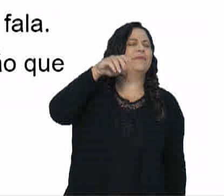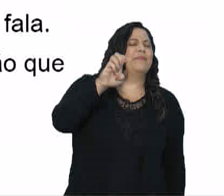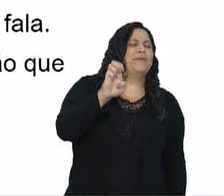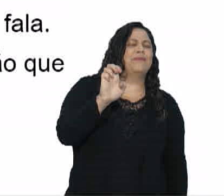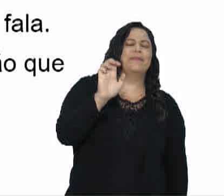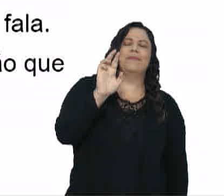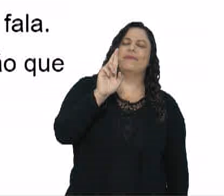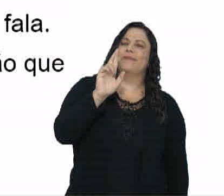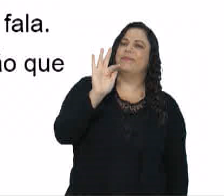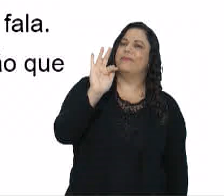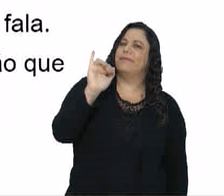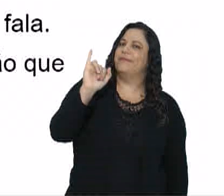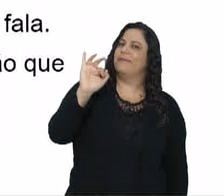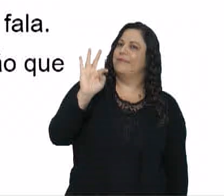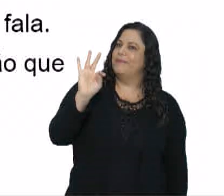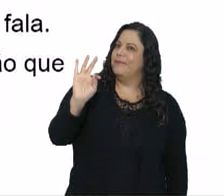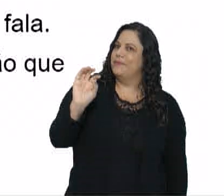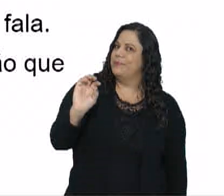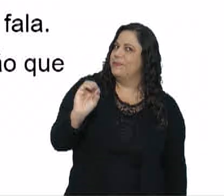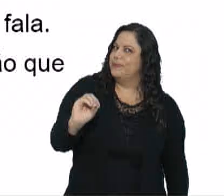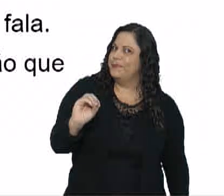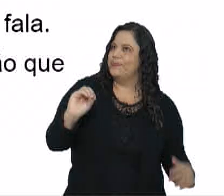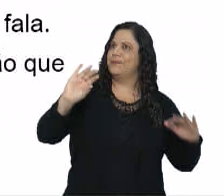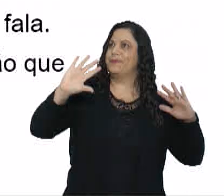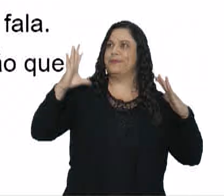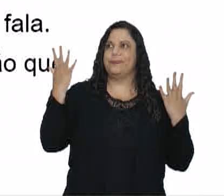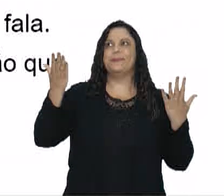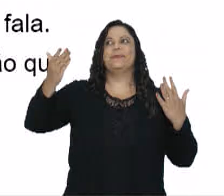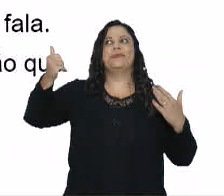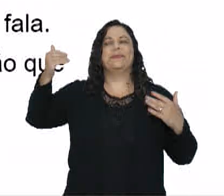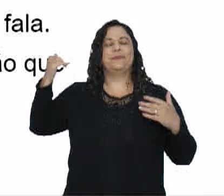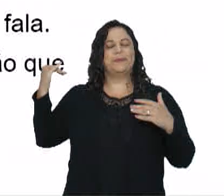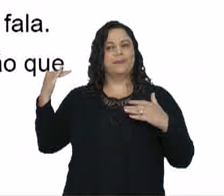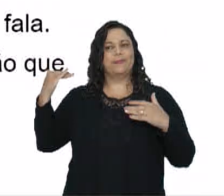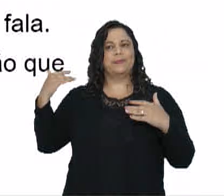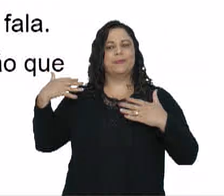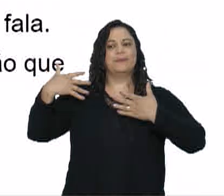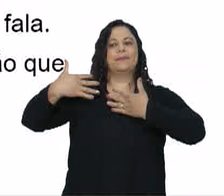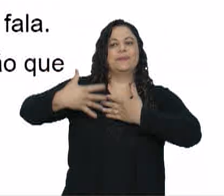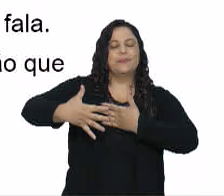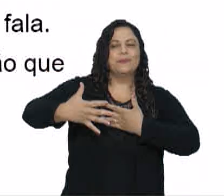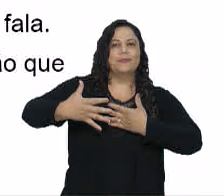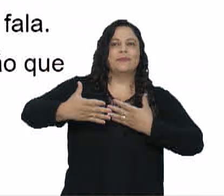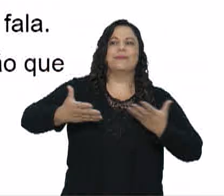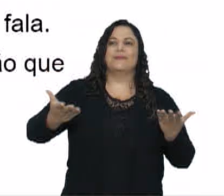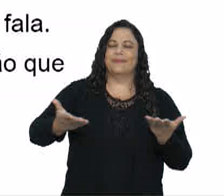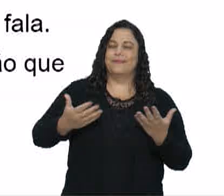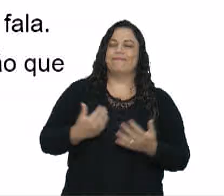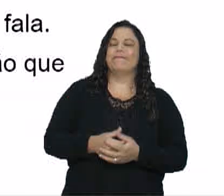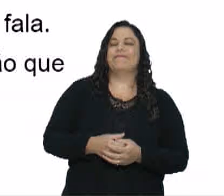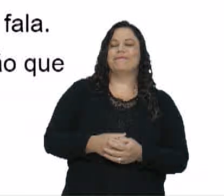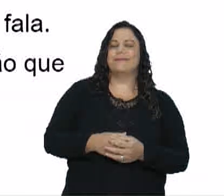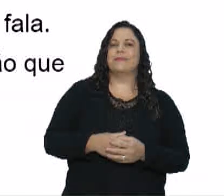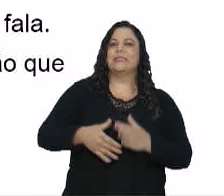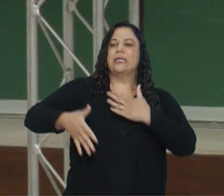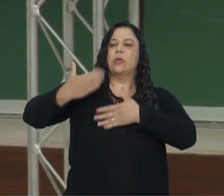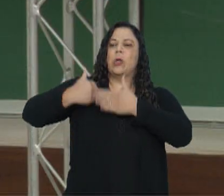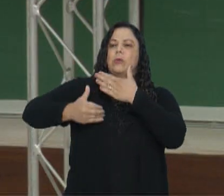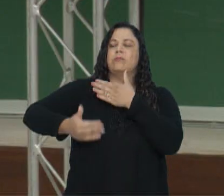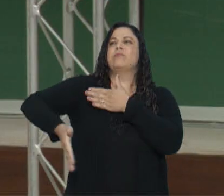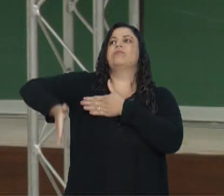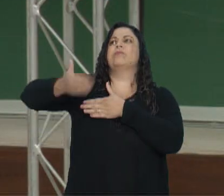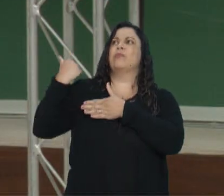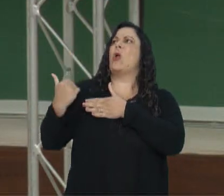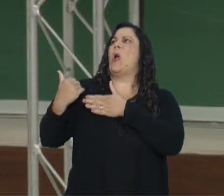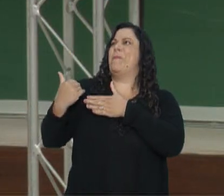um acontecimento no passado, ocorrido anteriormente a outro também anterior ao momento da fala. Ou seja, nossa, professora,